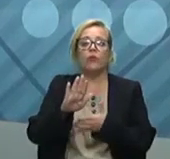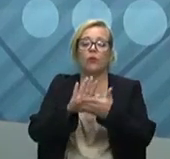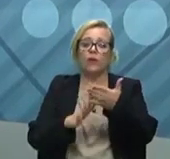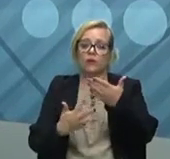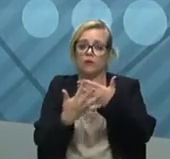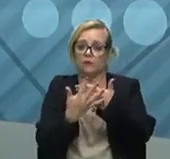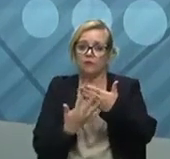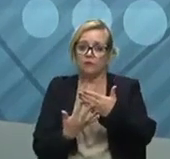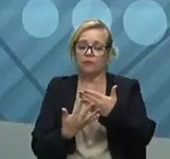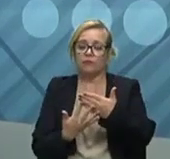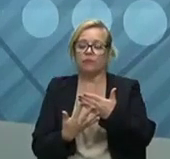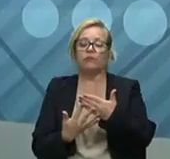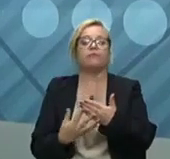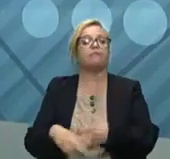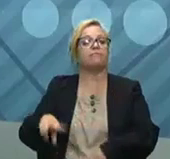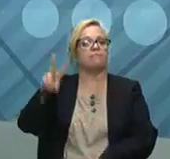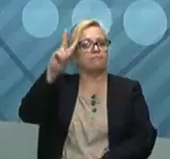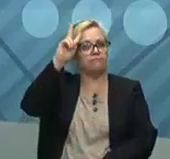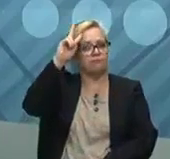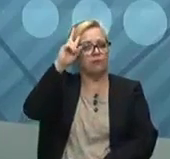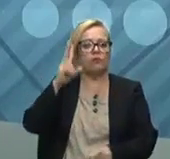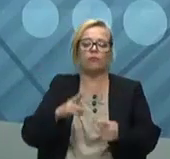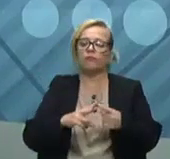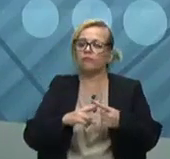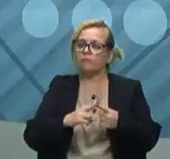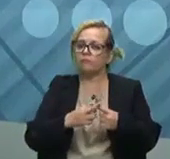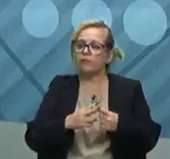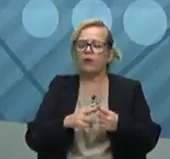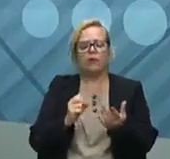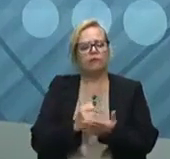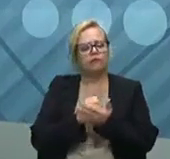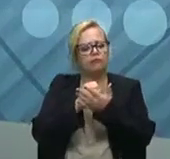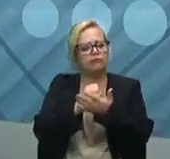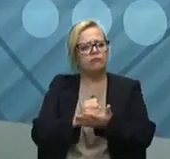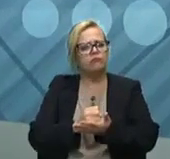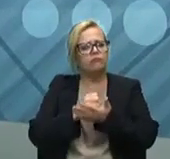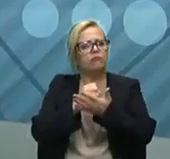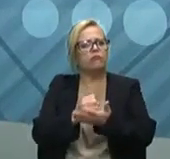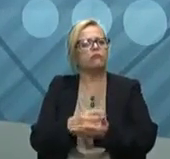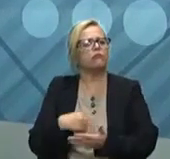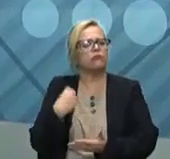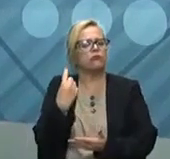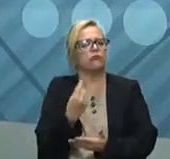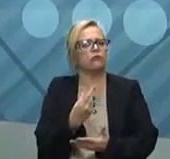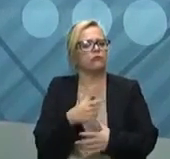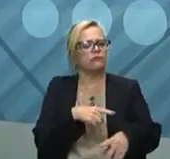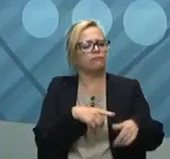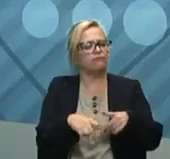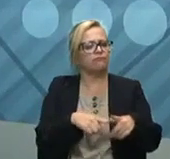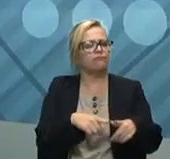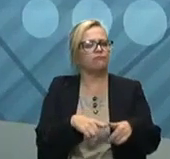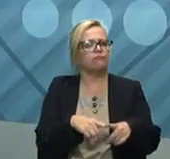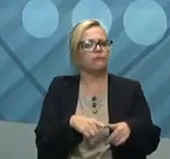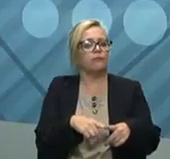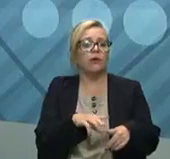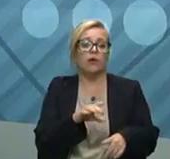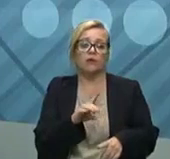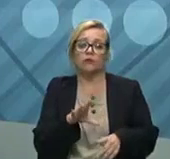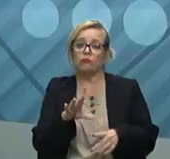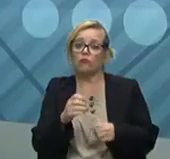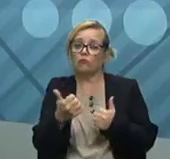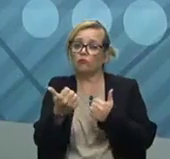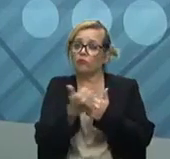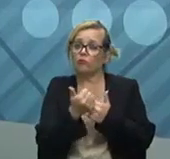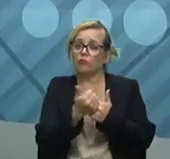Excel. Lembrando que são ferramentas que facilitam o nosso processo, mas que não devem